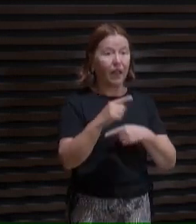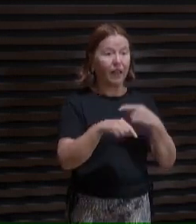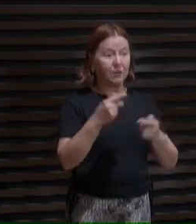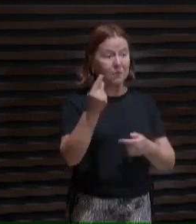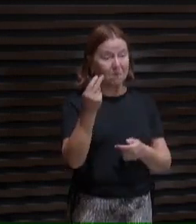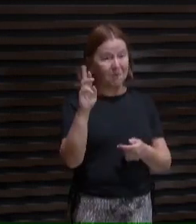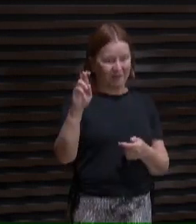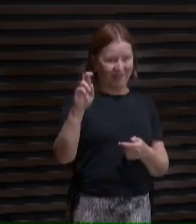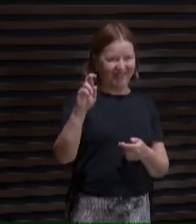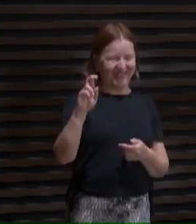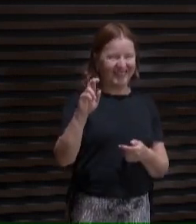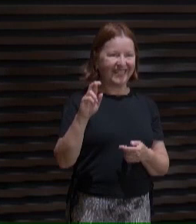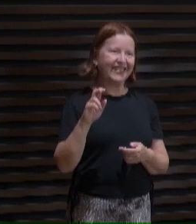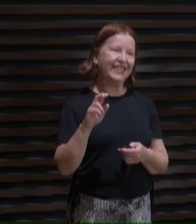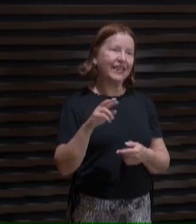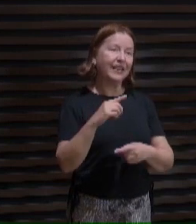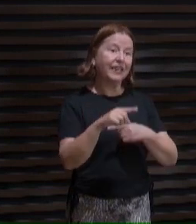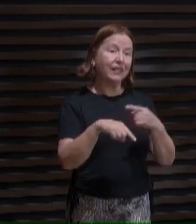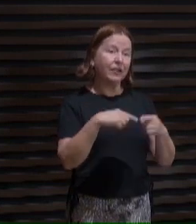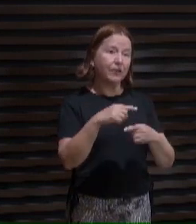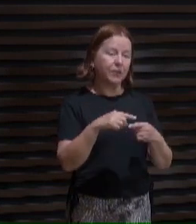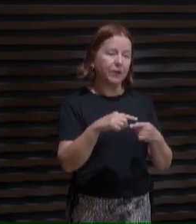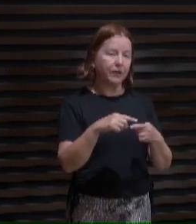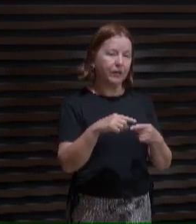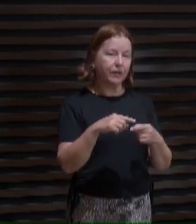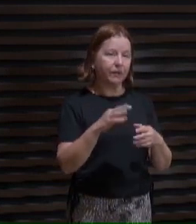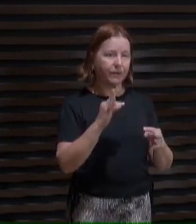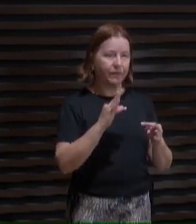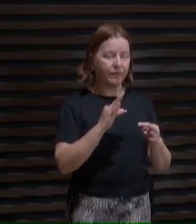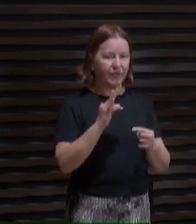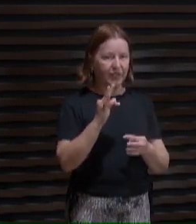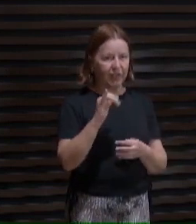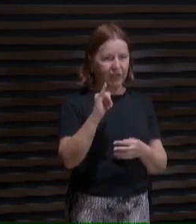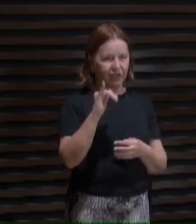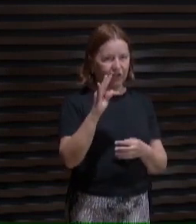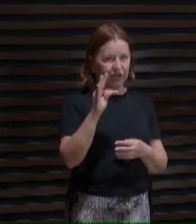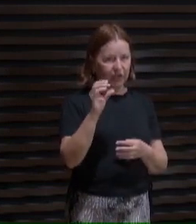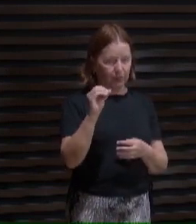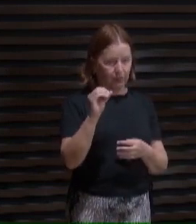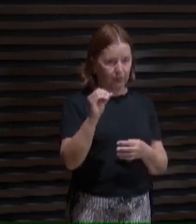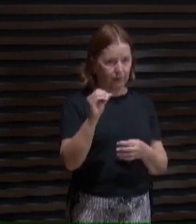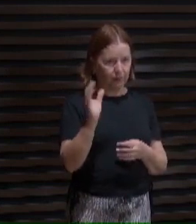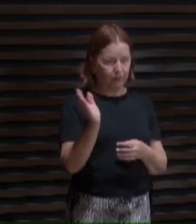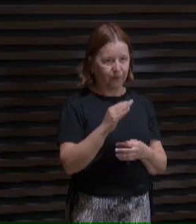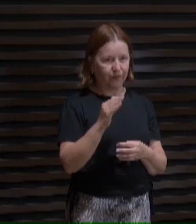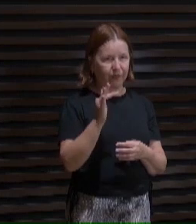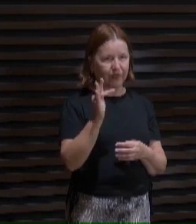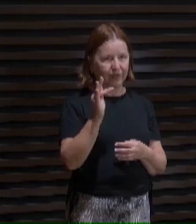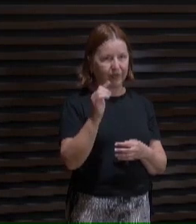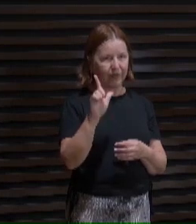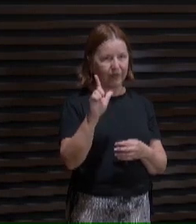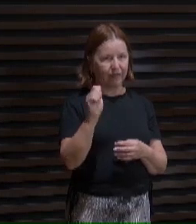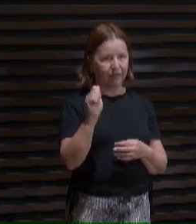ainda, ou mais marcante, depois que Tito Flávio Domiciano, aquele